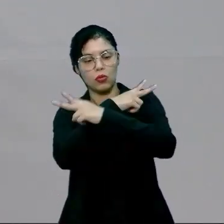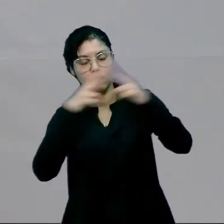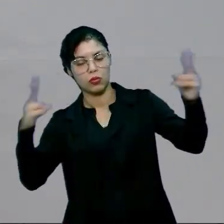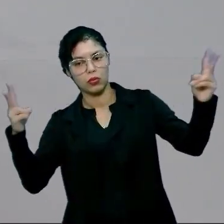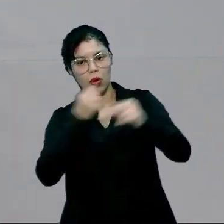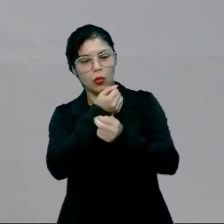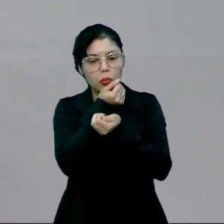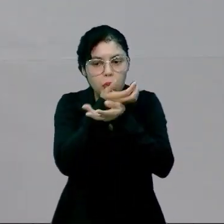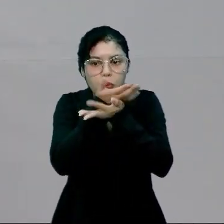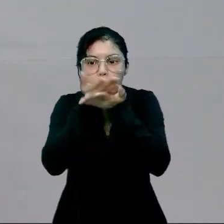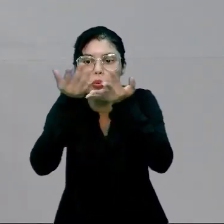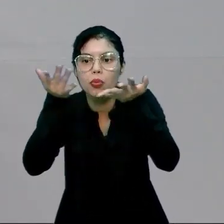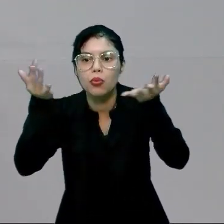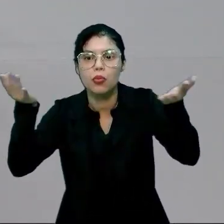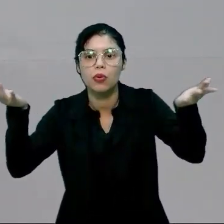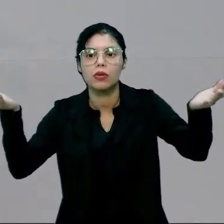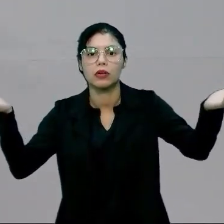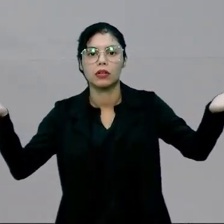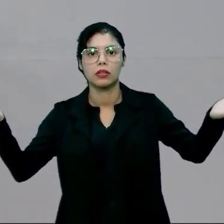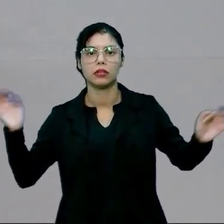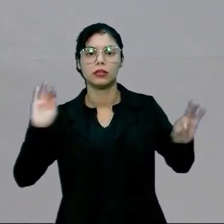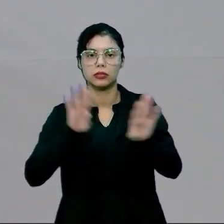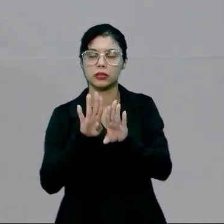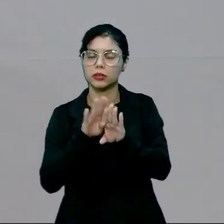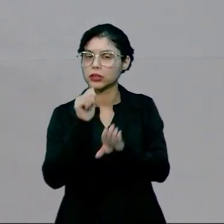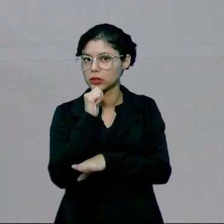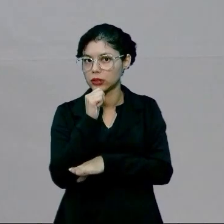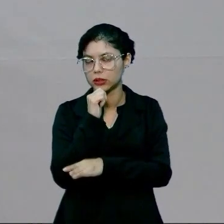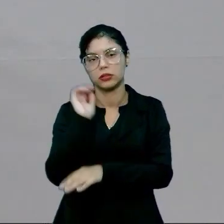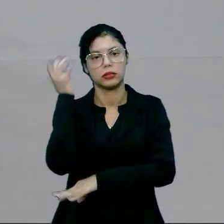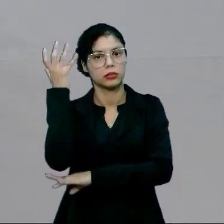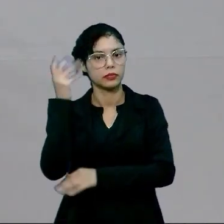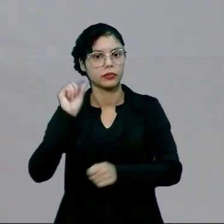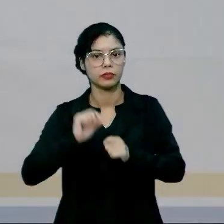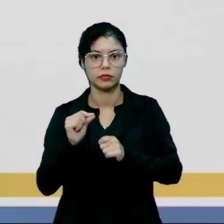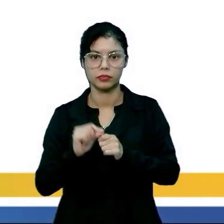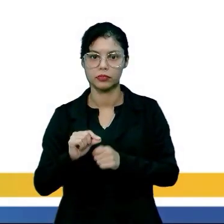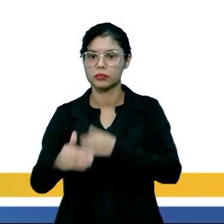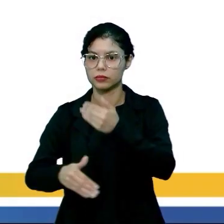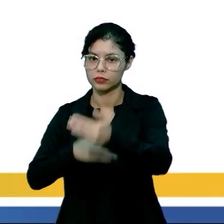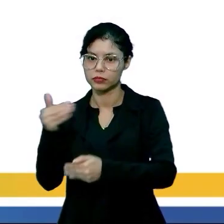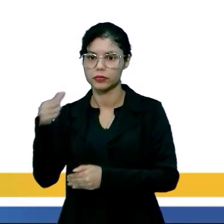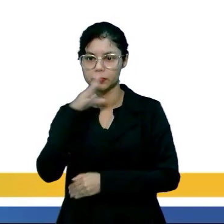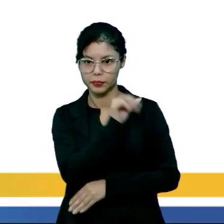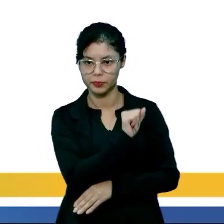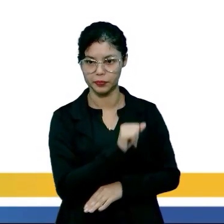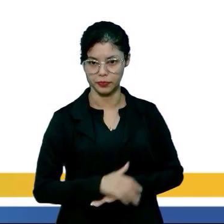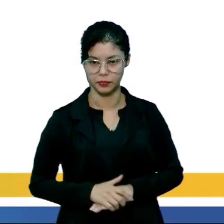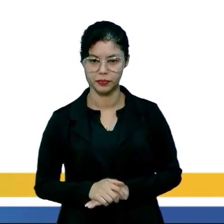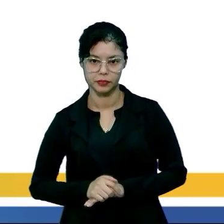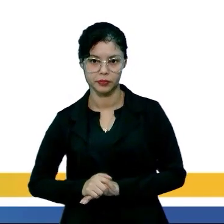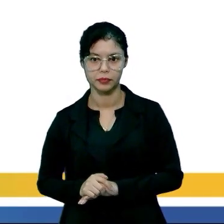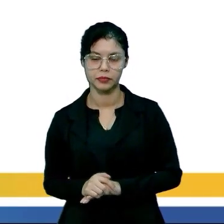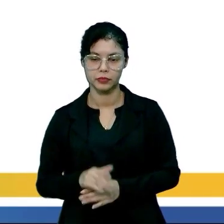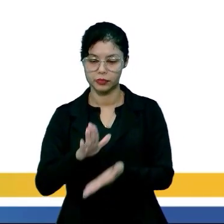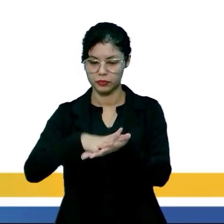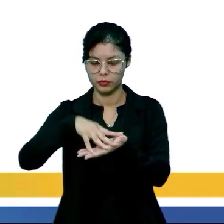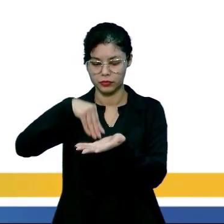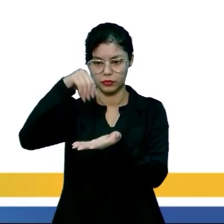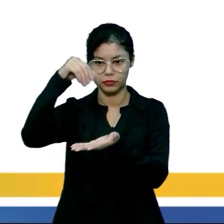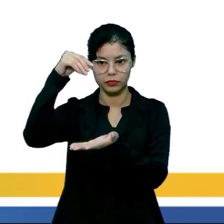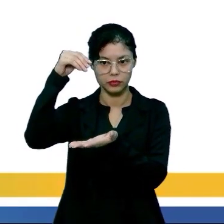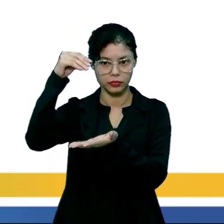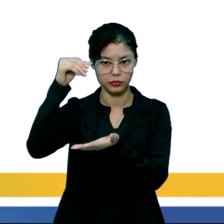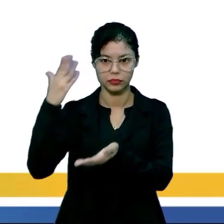Isso aumenta muito a variabilidade genética das plantas, fazendo com que ela se desenvolva mais aí. E a sua semente, aqui